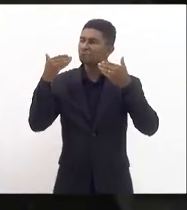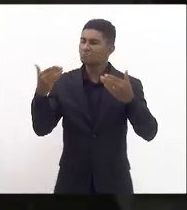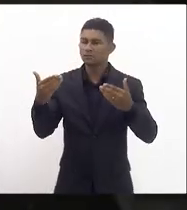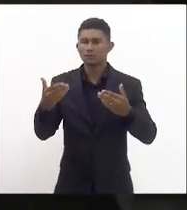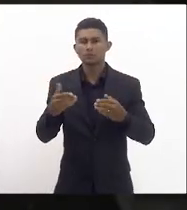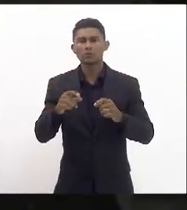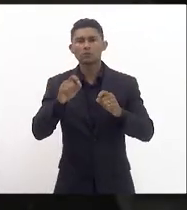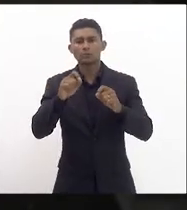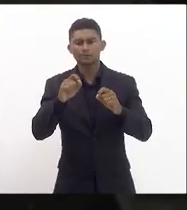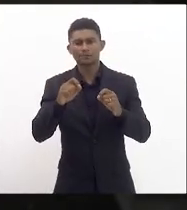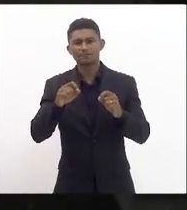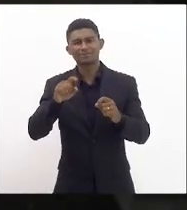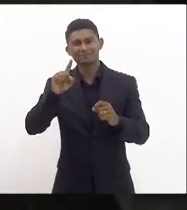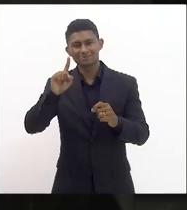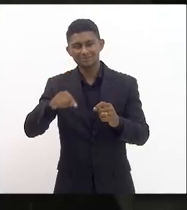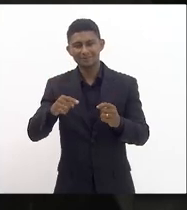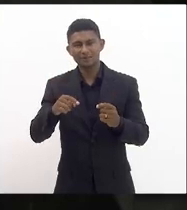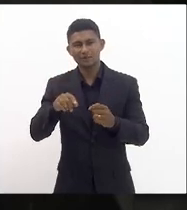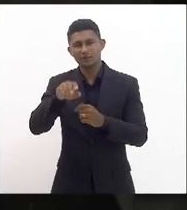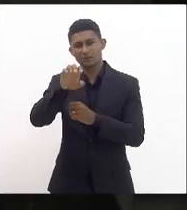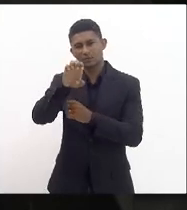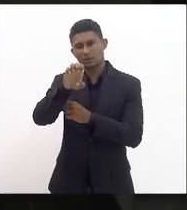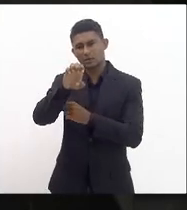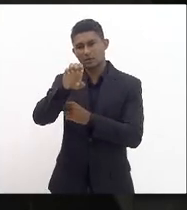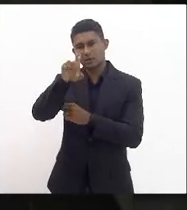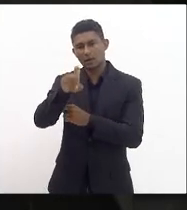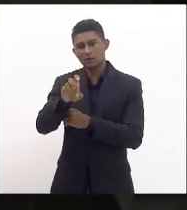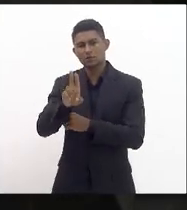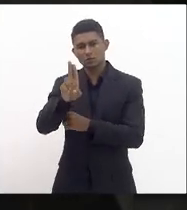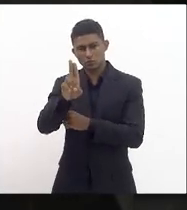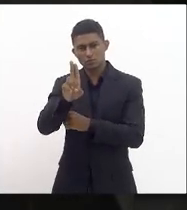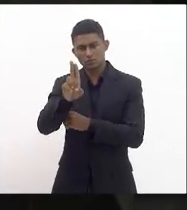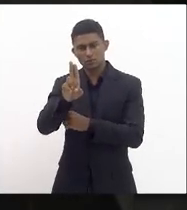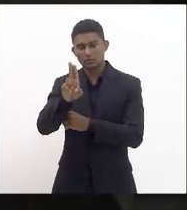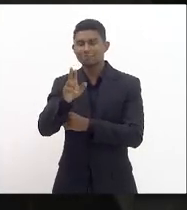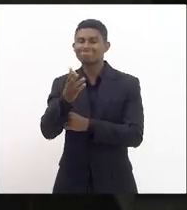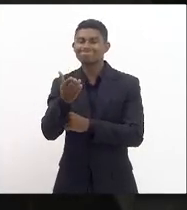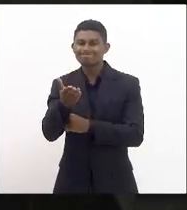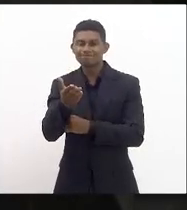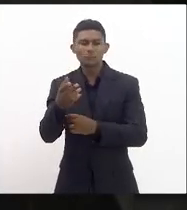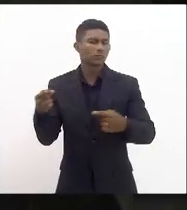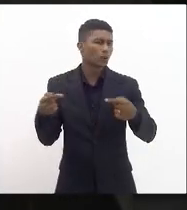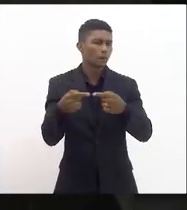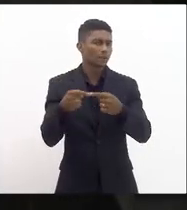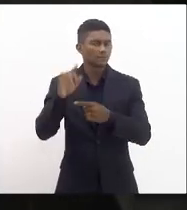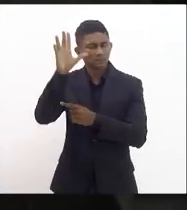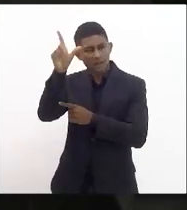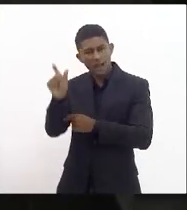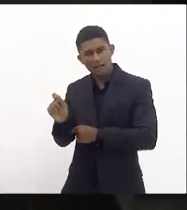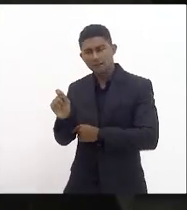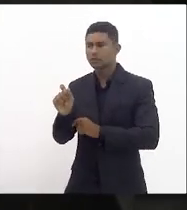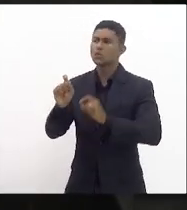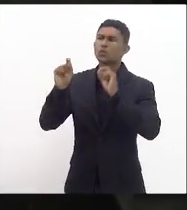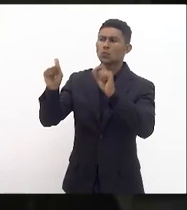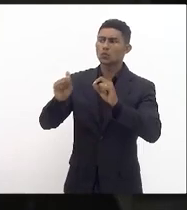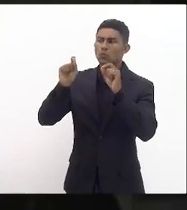orixá Exu na mitologia africana, isto